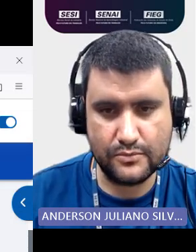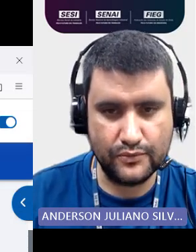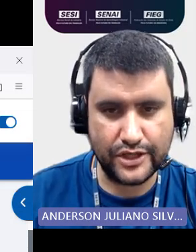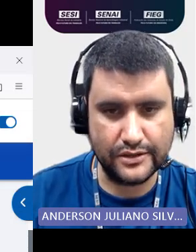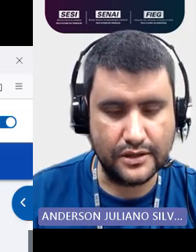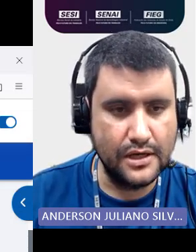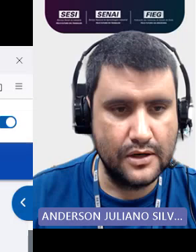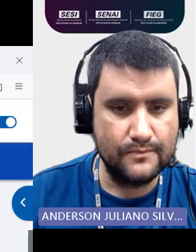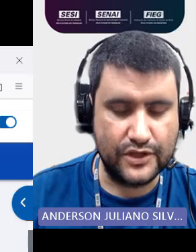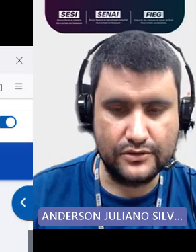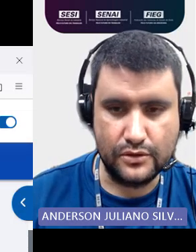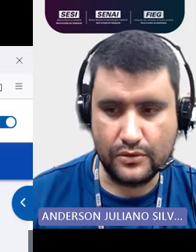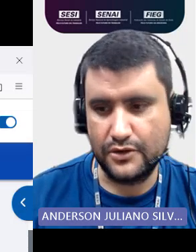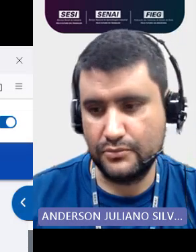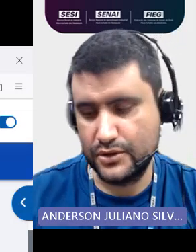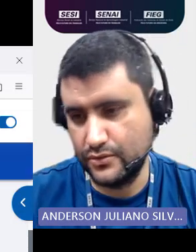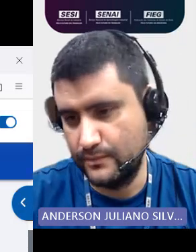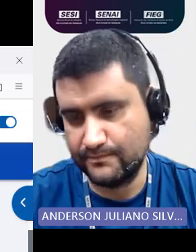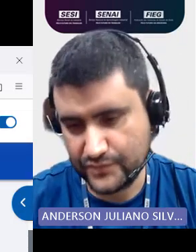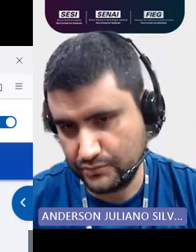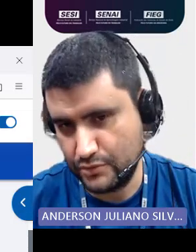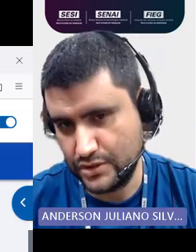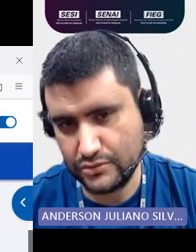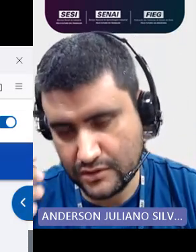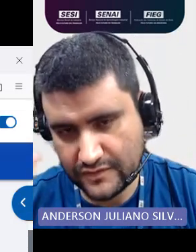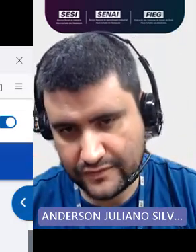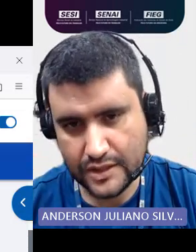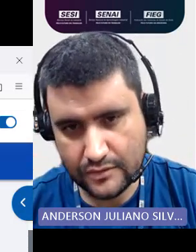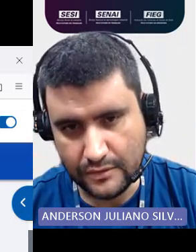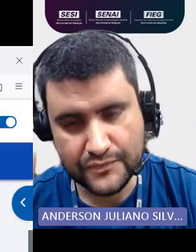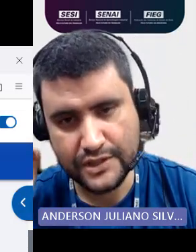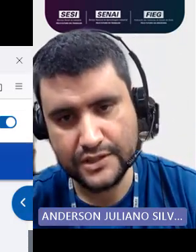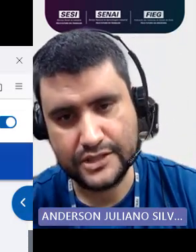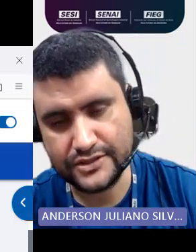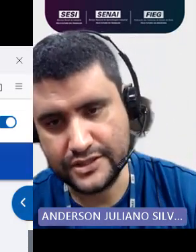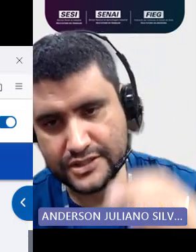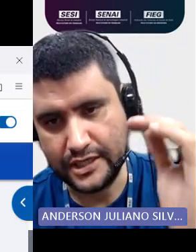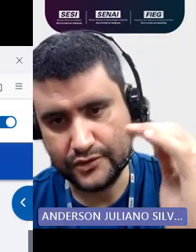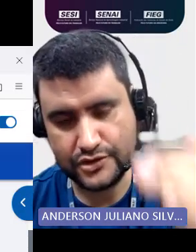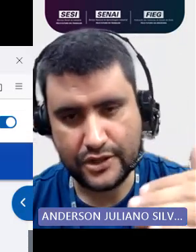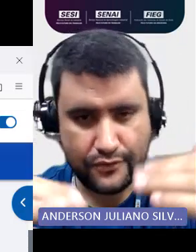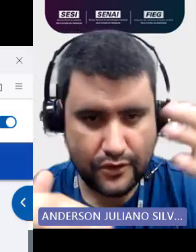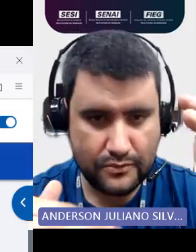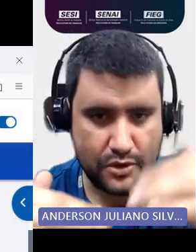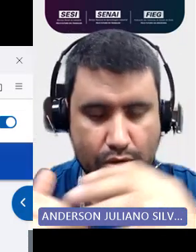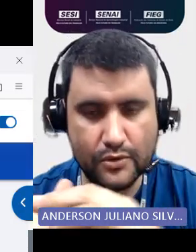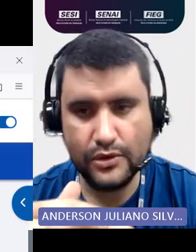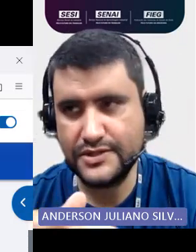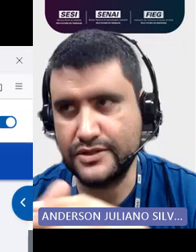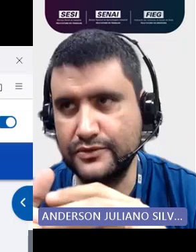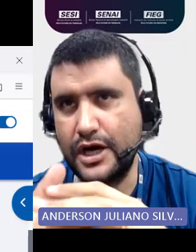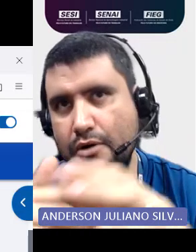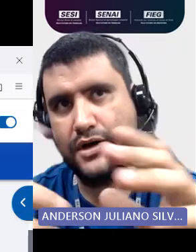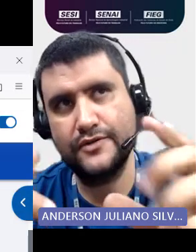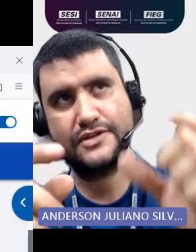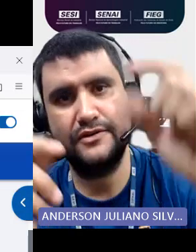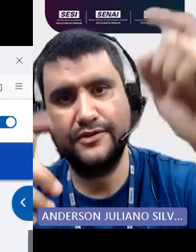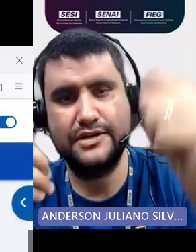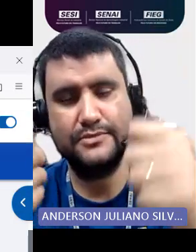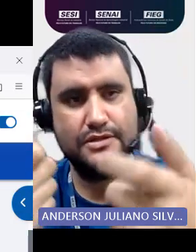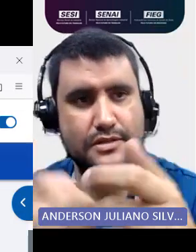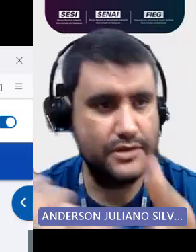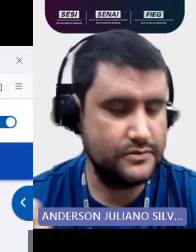então, ser montada, né? Então, lá no meu manual vai falar, ó, tem que ser instalado de tal forma, com angulação tal, aí